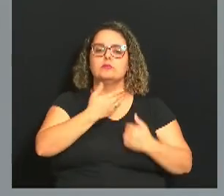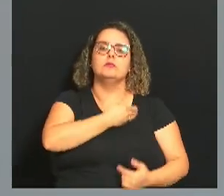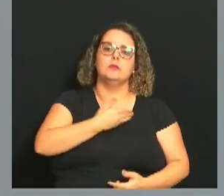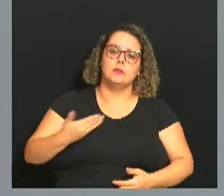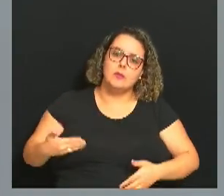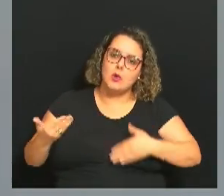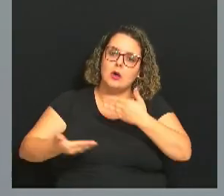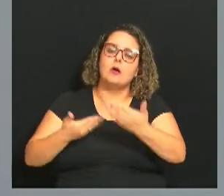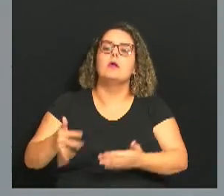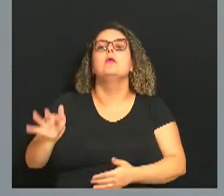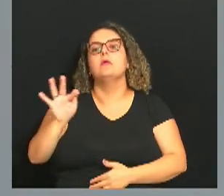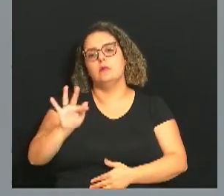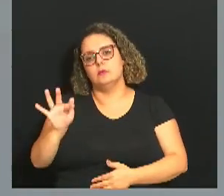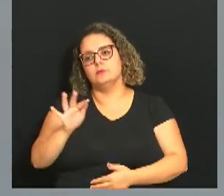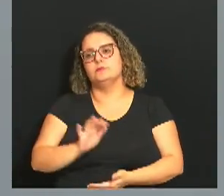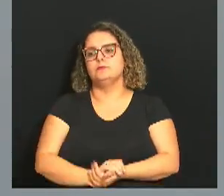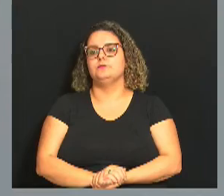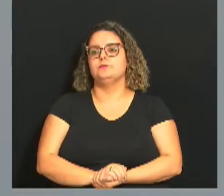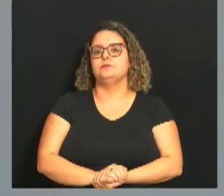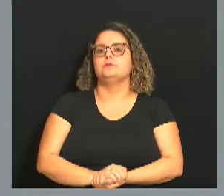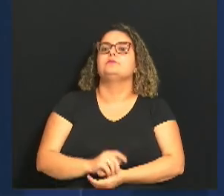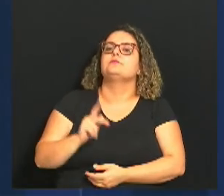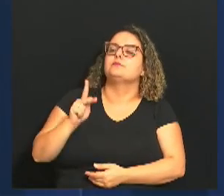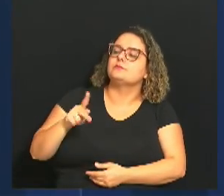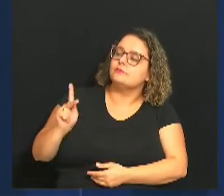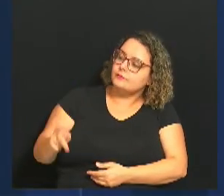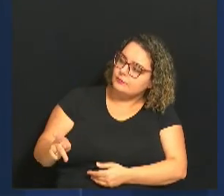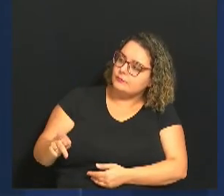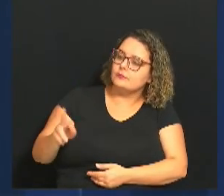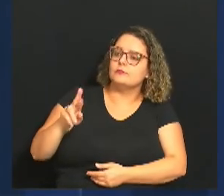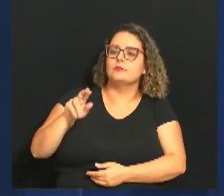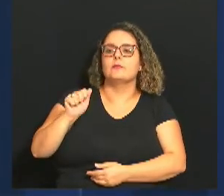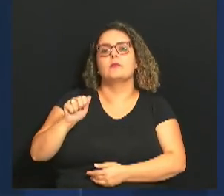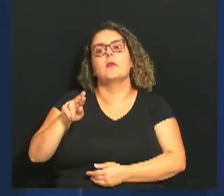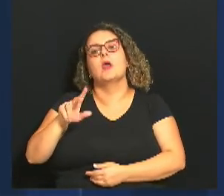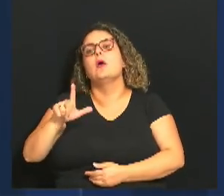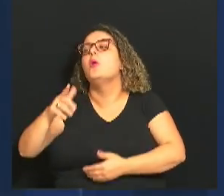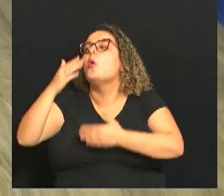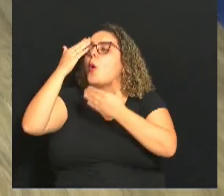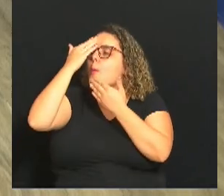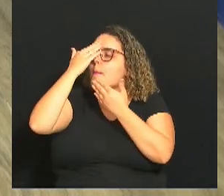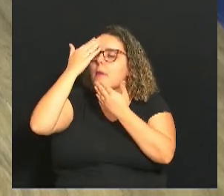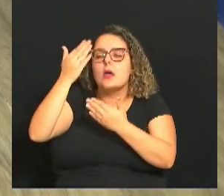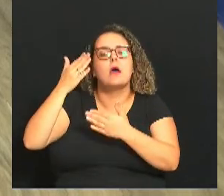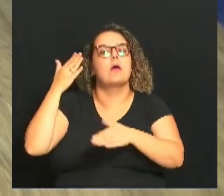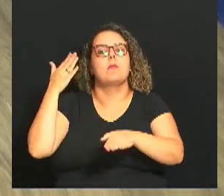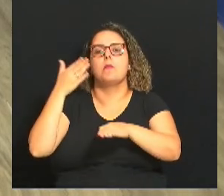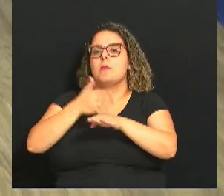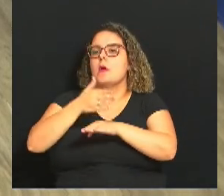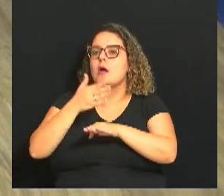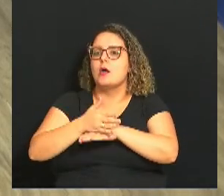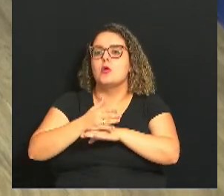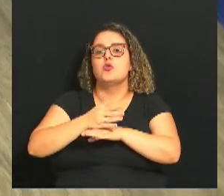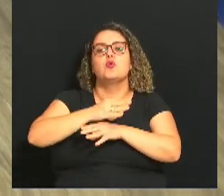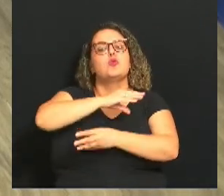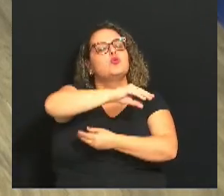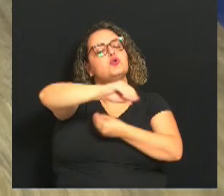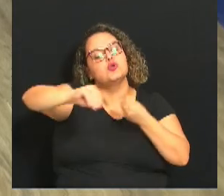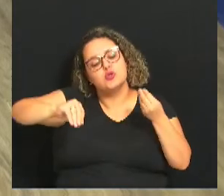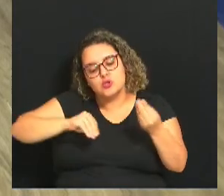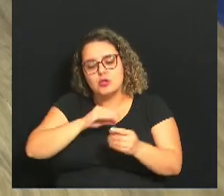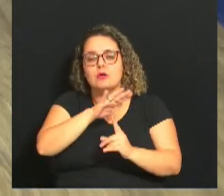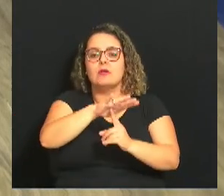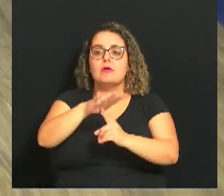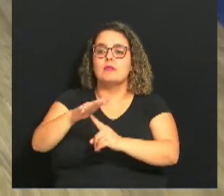universidade. Professor Raul Reis Amorim, obrigada pela participação aqui no Giro Ambiental. E a gente encerra